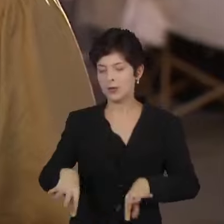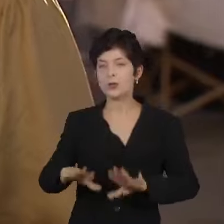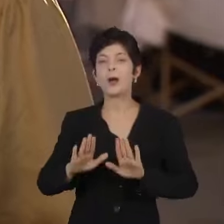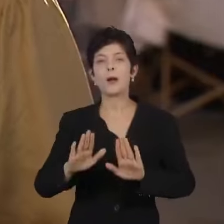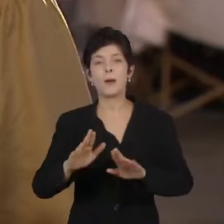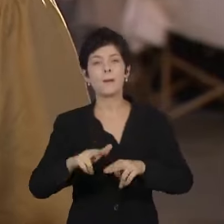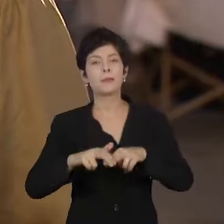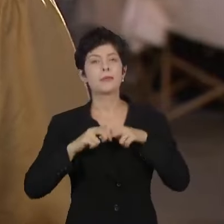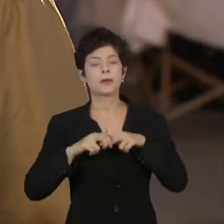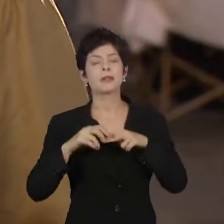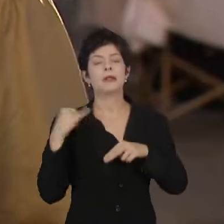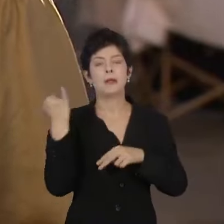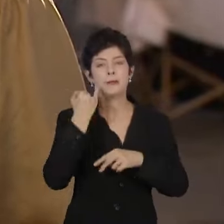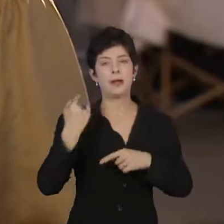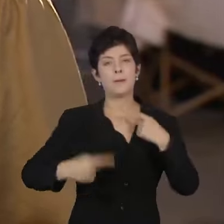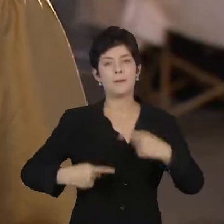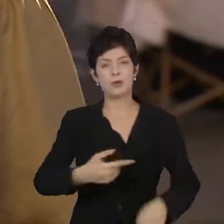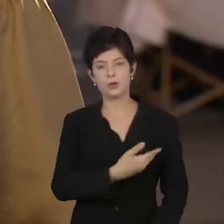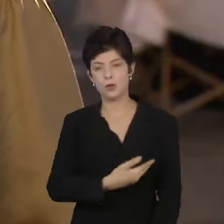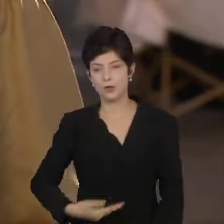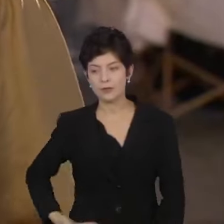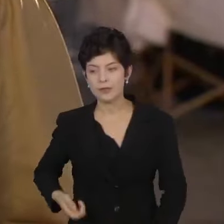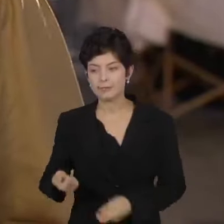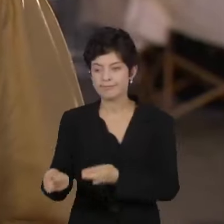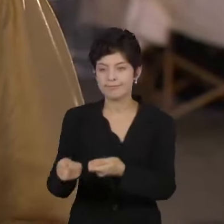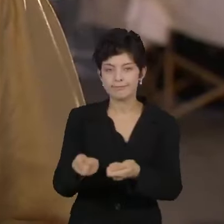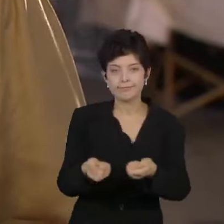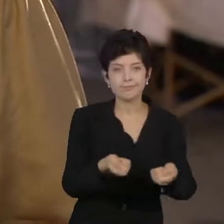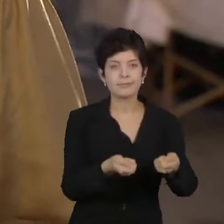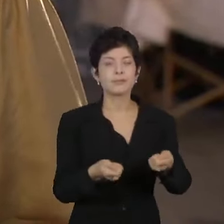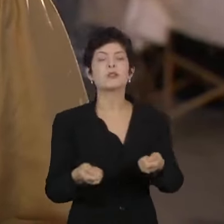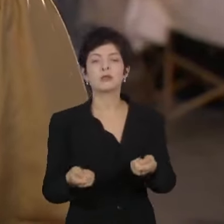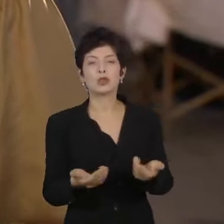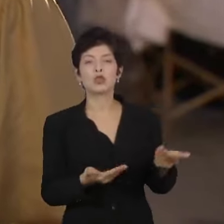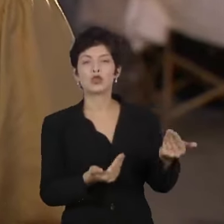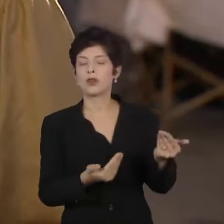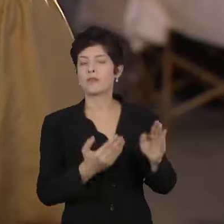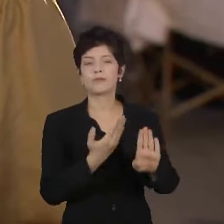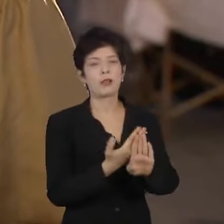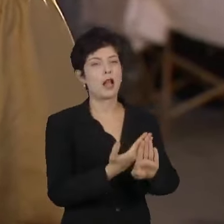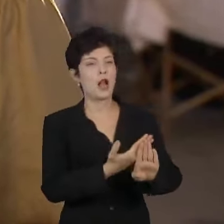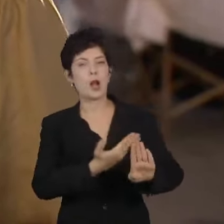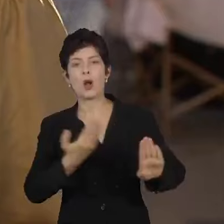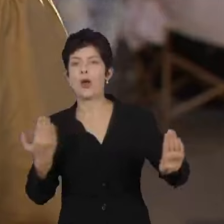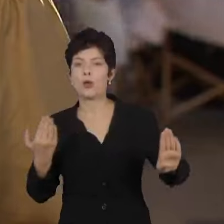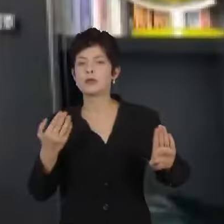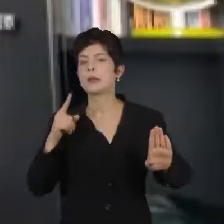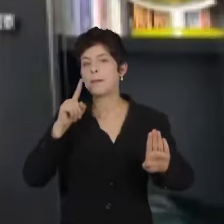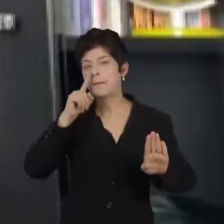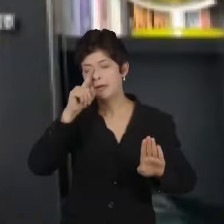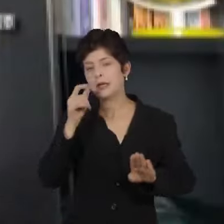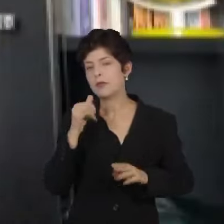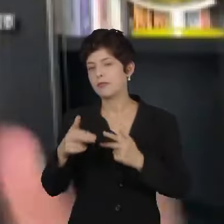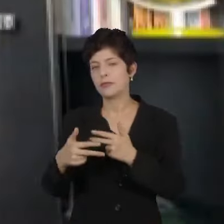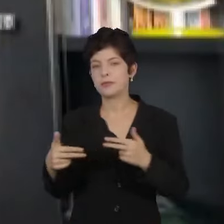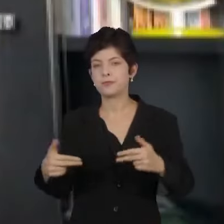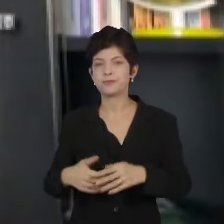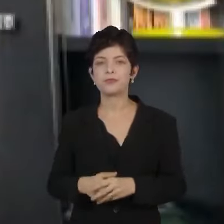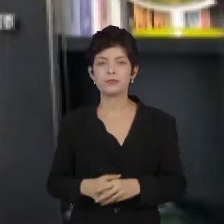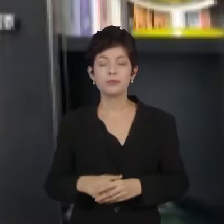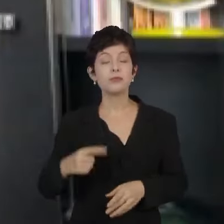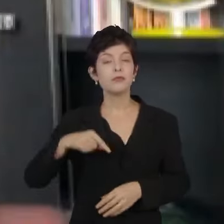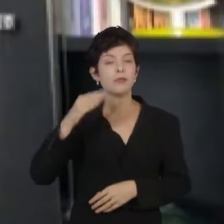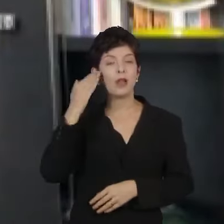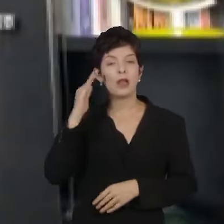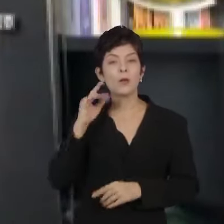das políticas públicas para tentar manter os jovens longe das substâncias nocivas a gente entende né o